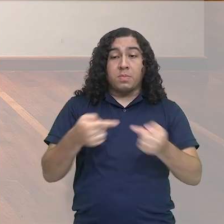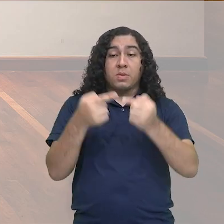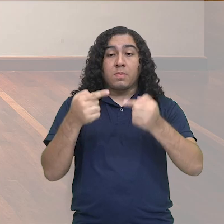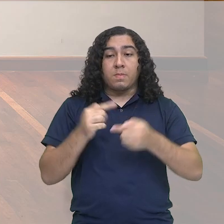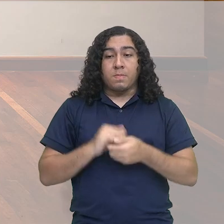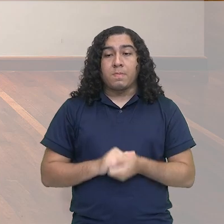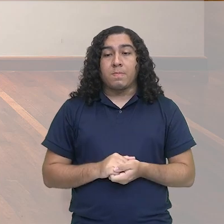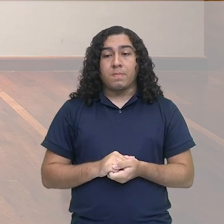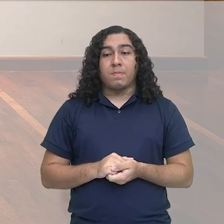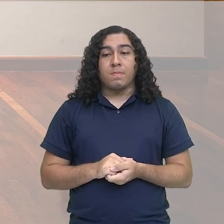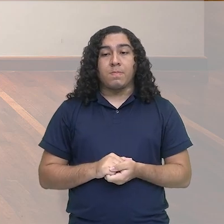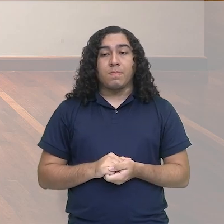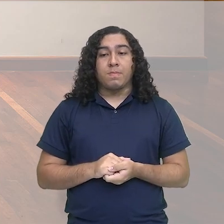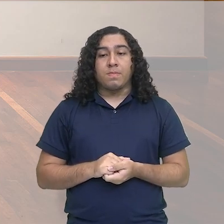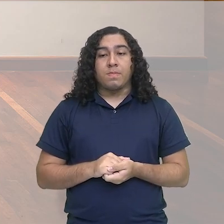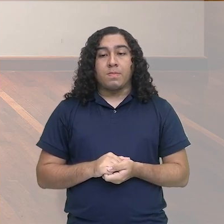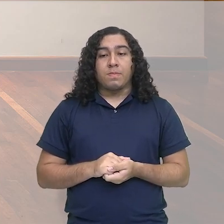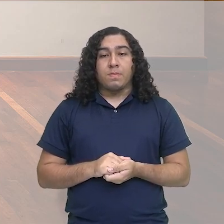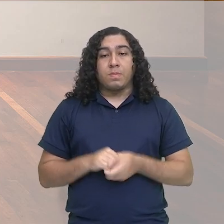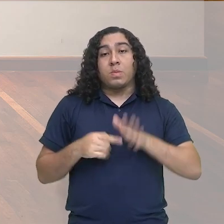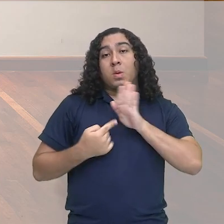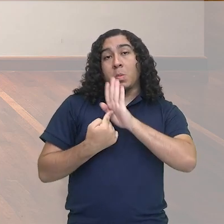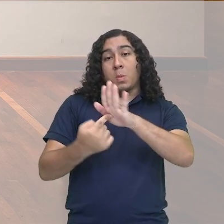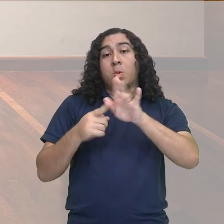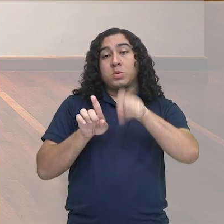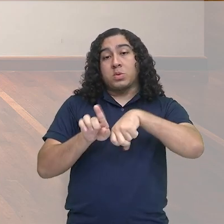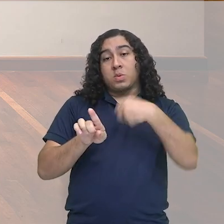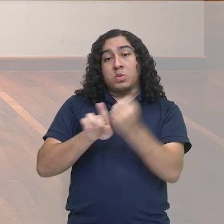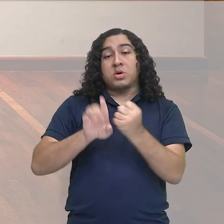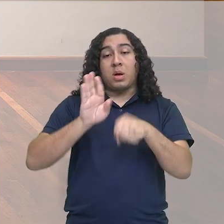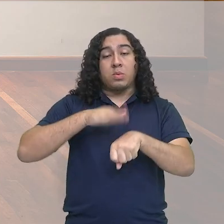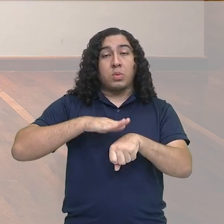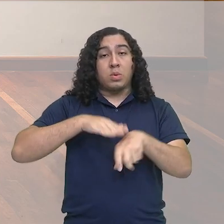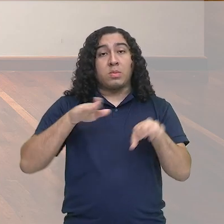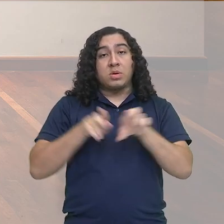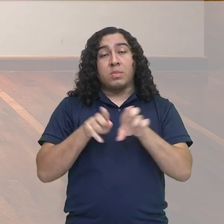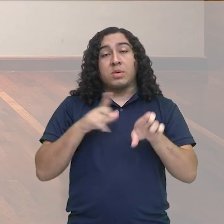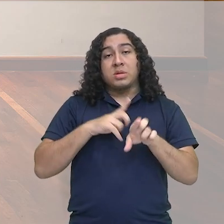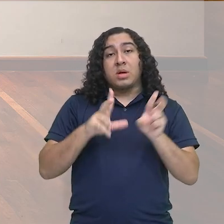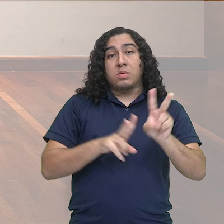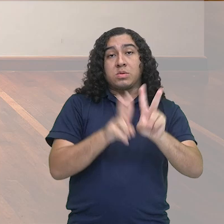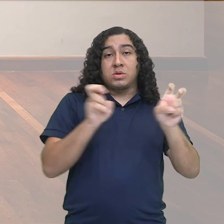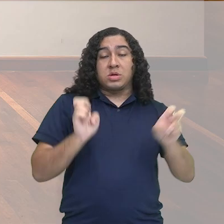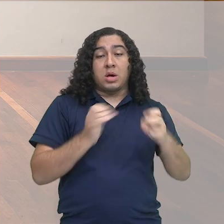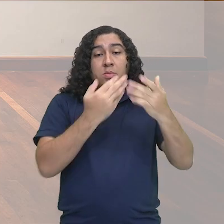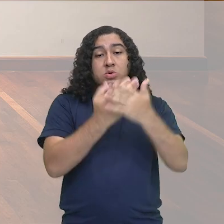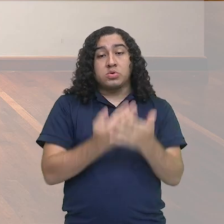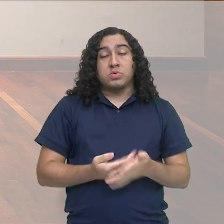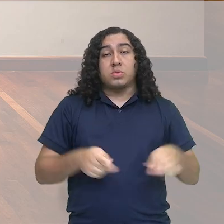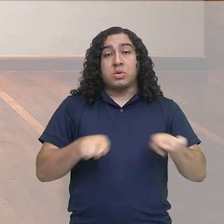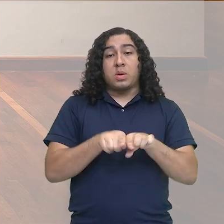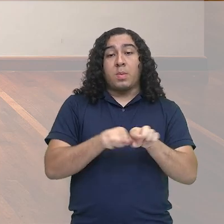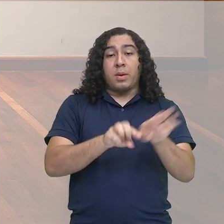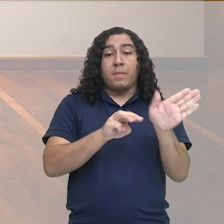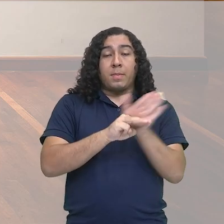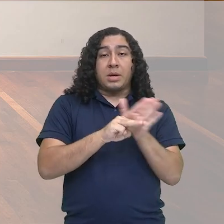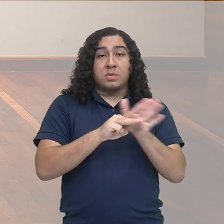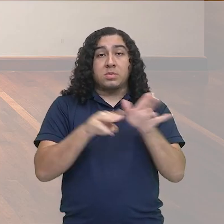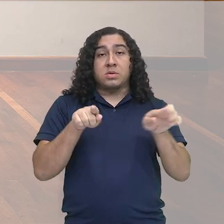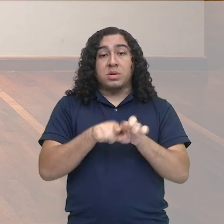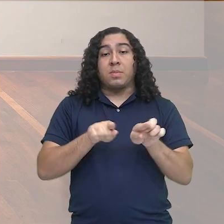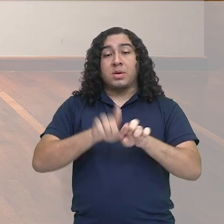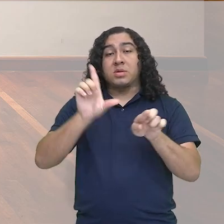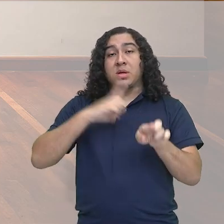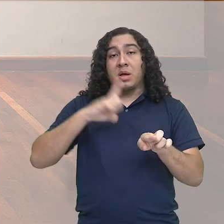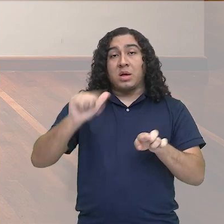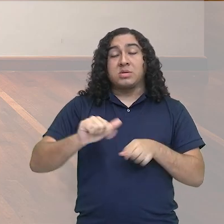o Comte traz a sociologia como uma ciência autônoma, ele cria um objeto de estudo para ela, um método, e também